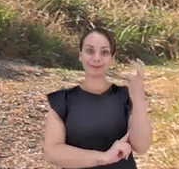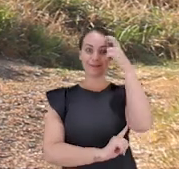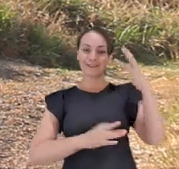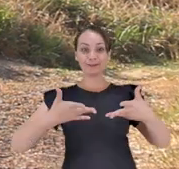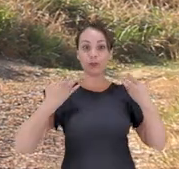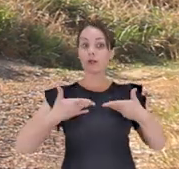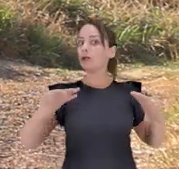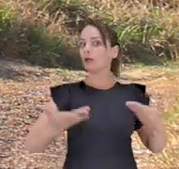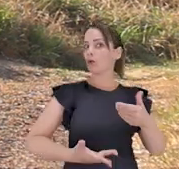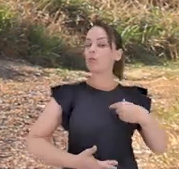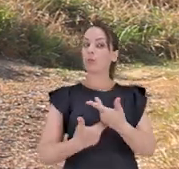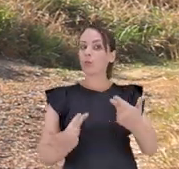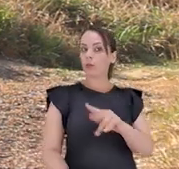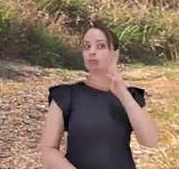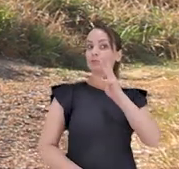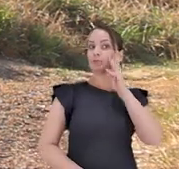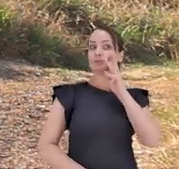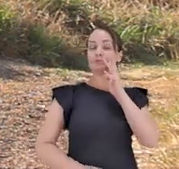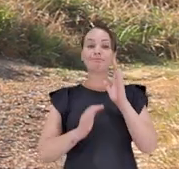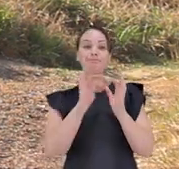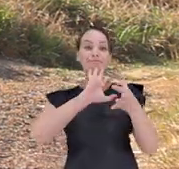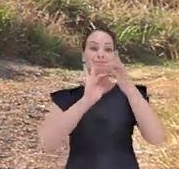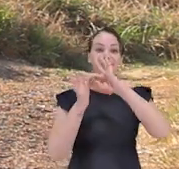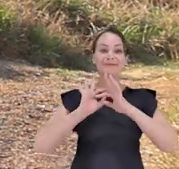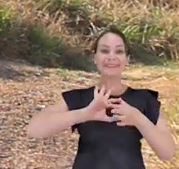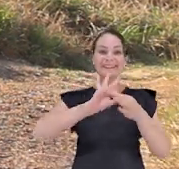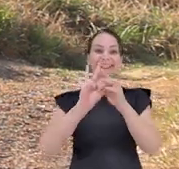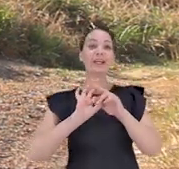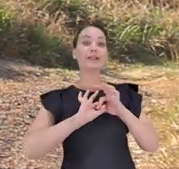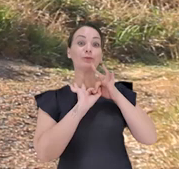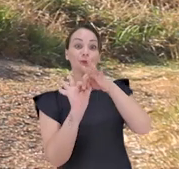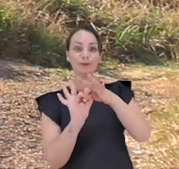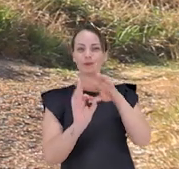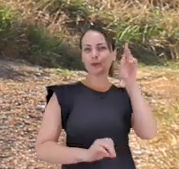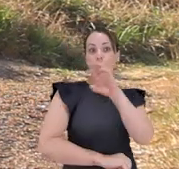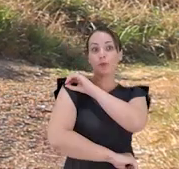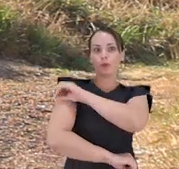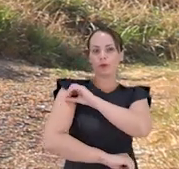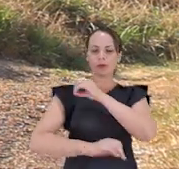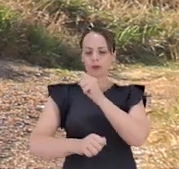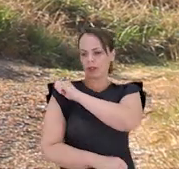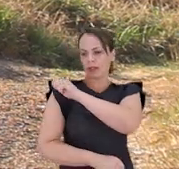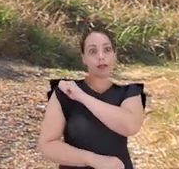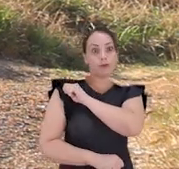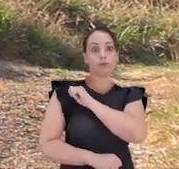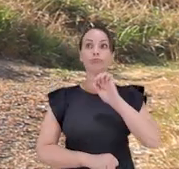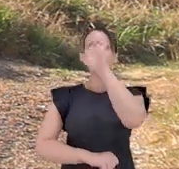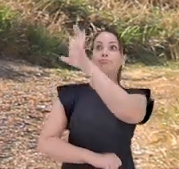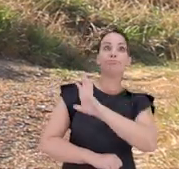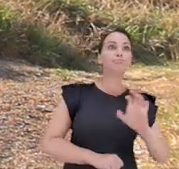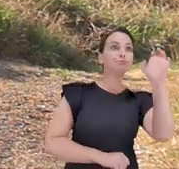bacanas do programa WASH é falar sobre oficinas. Os estudantes estão espalhados por todo o Brasil. Vamos ver de